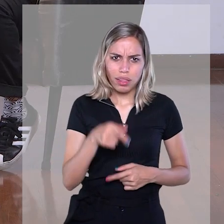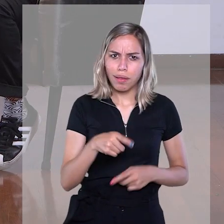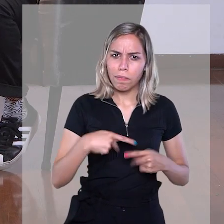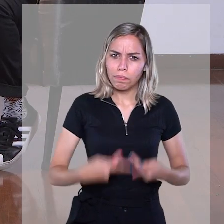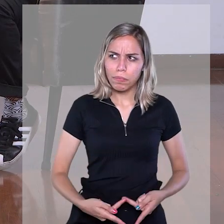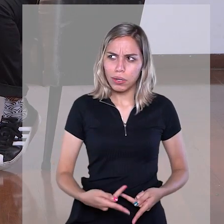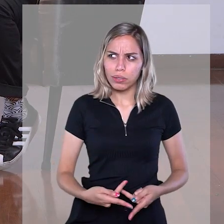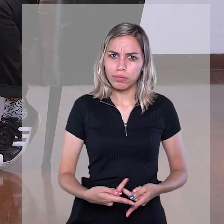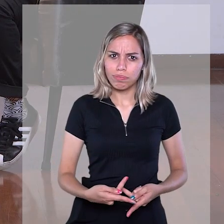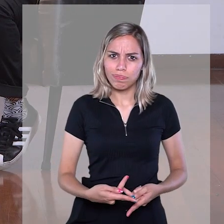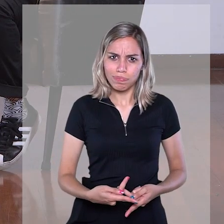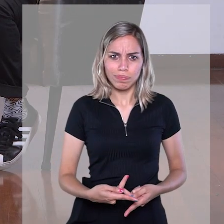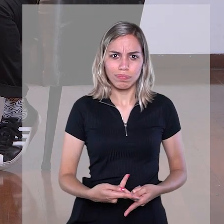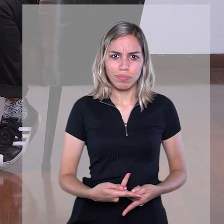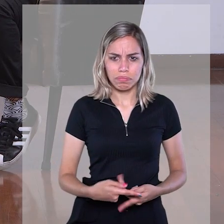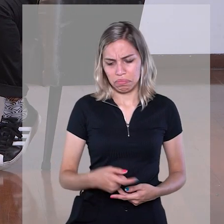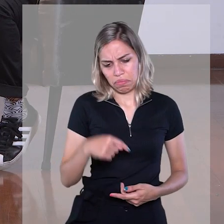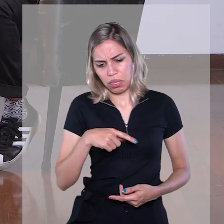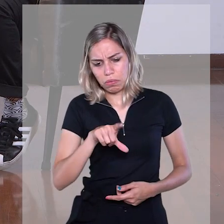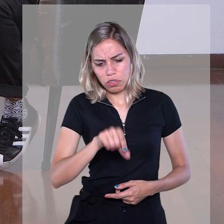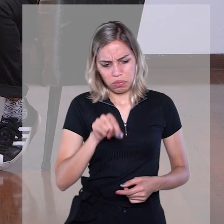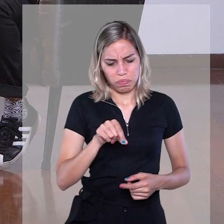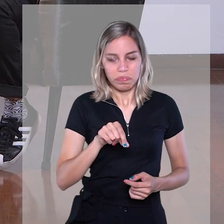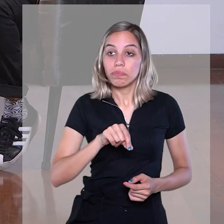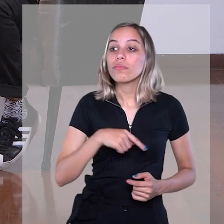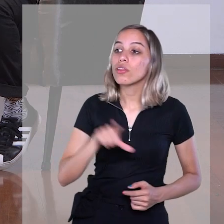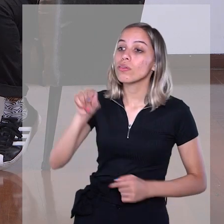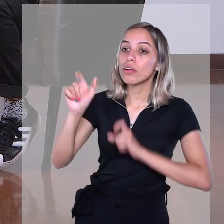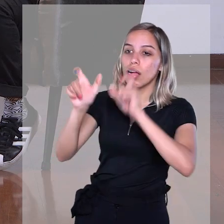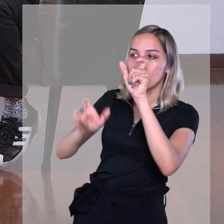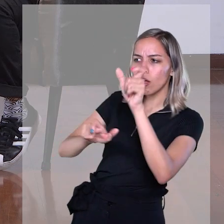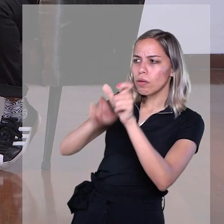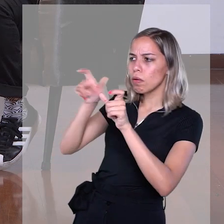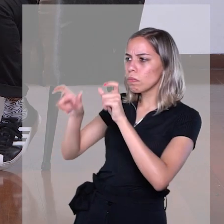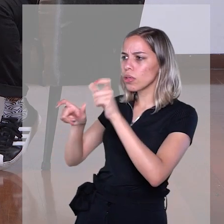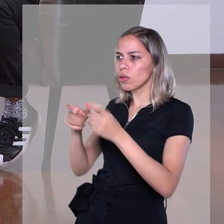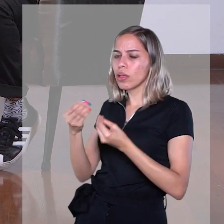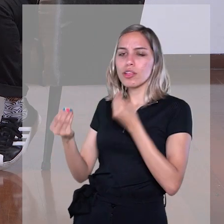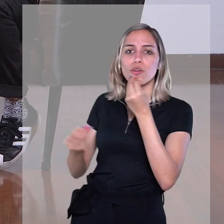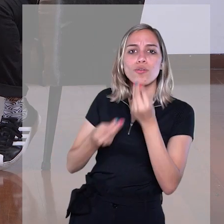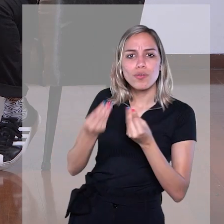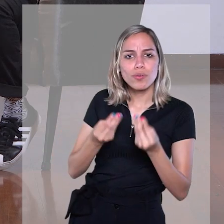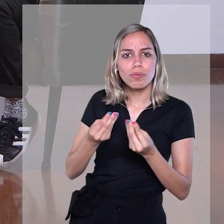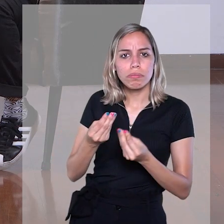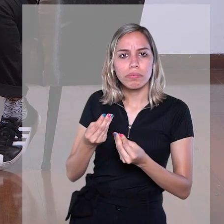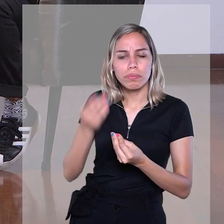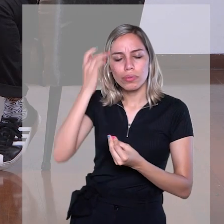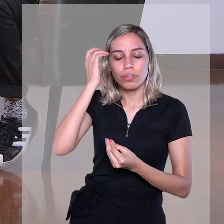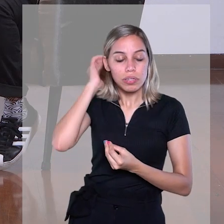O texto que me interessa. A materialidade do texto, a fisicalidade do texto.